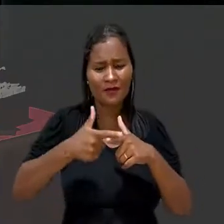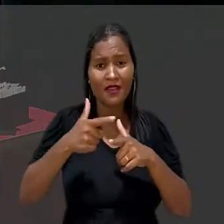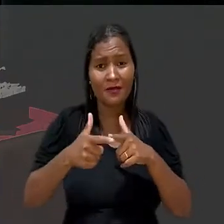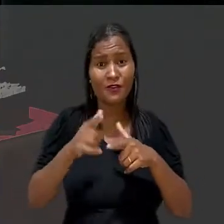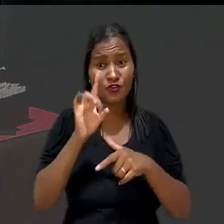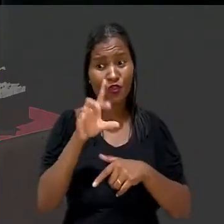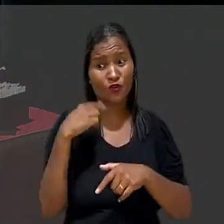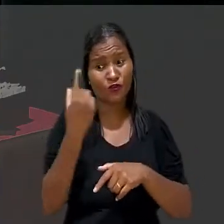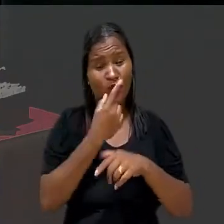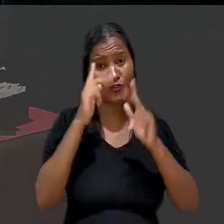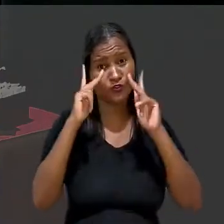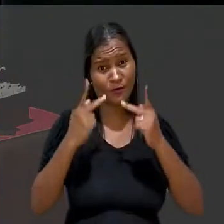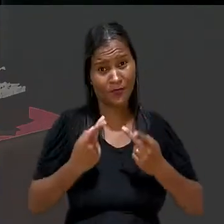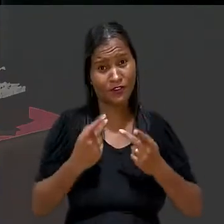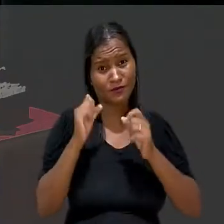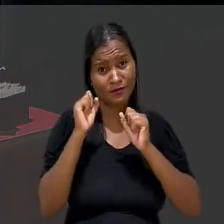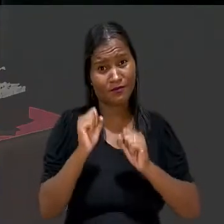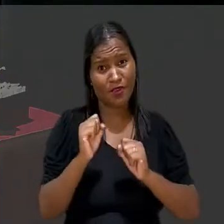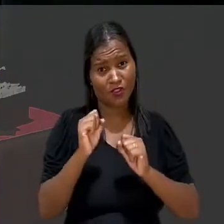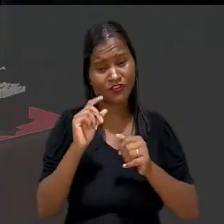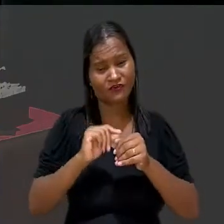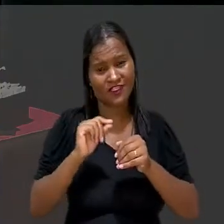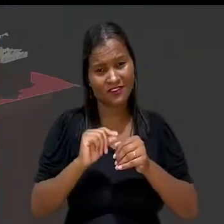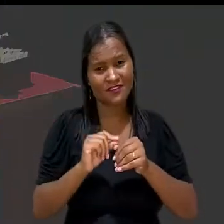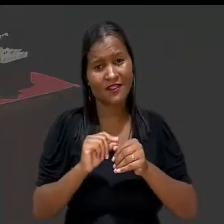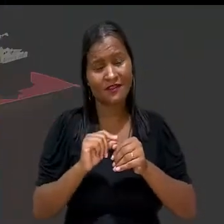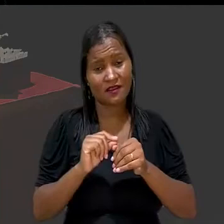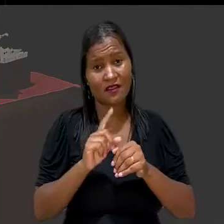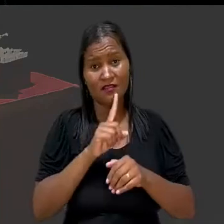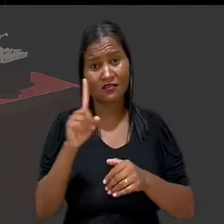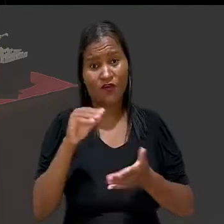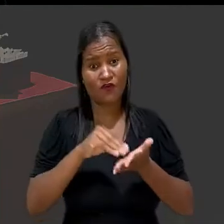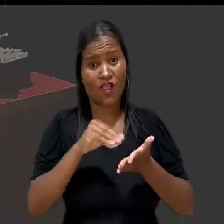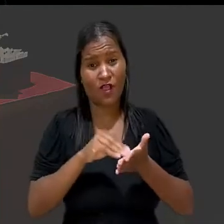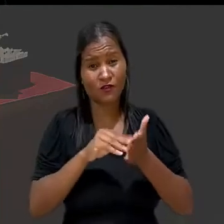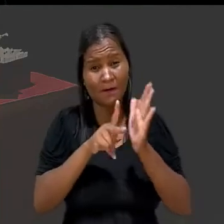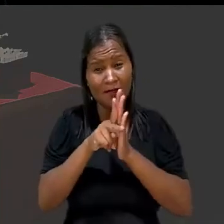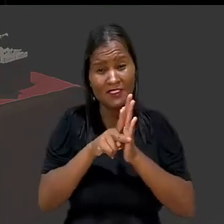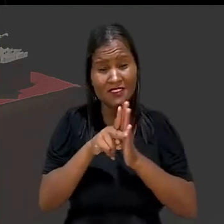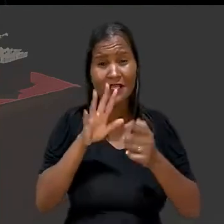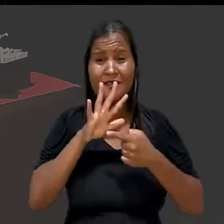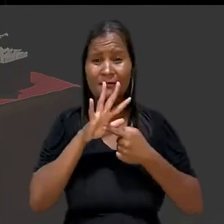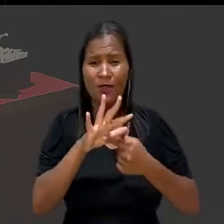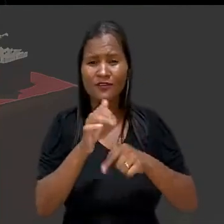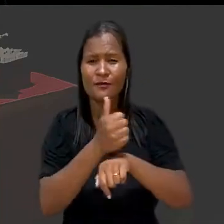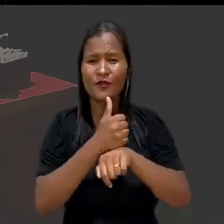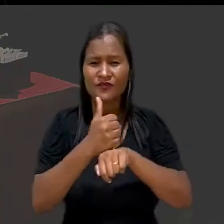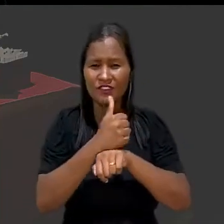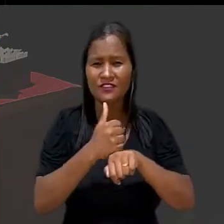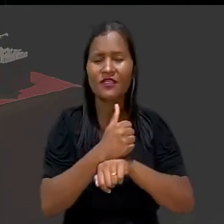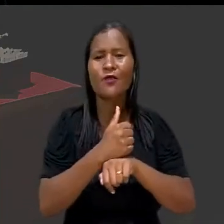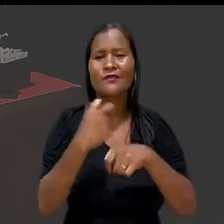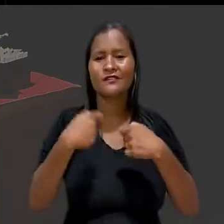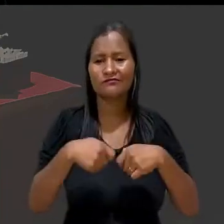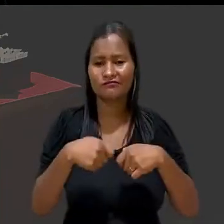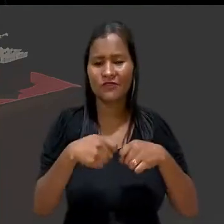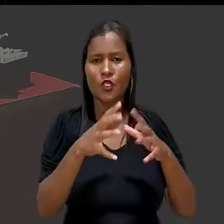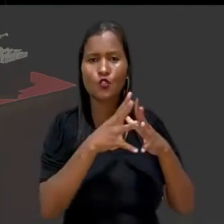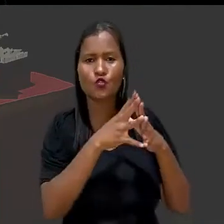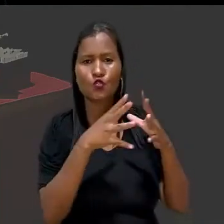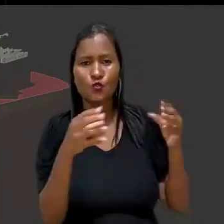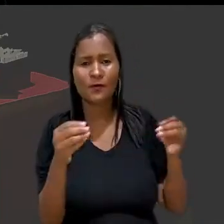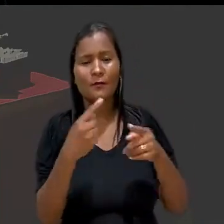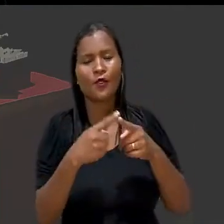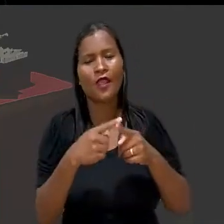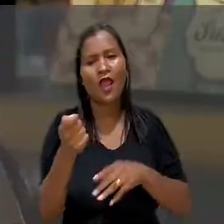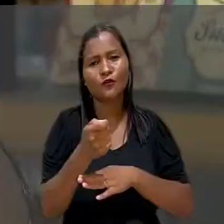e que apenas nós, humanos, podemos desempenhar. Não faltam previsões que apontem as profissões que devem desaparecer